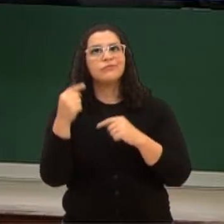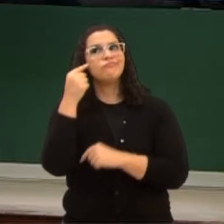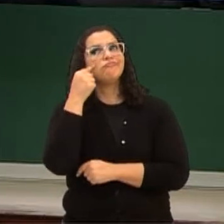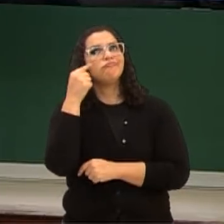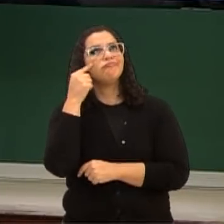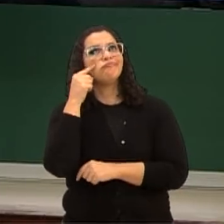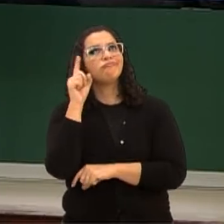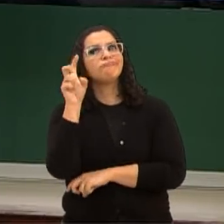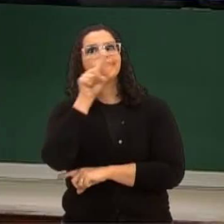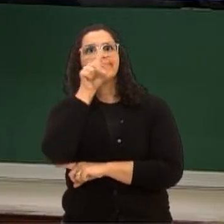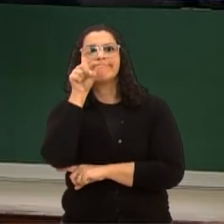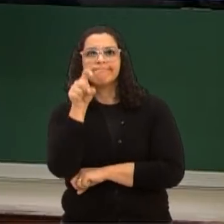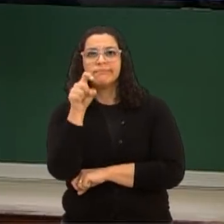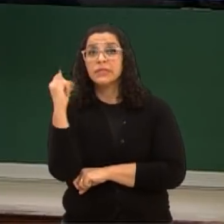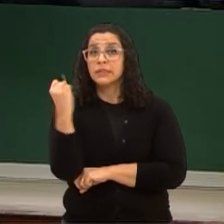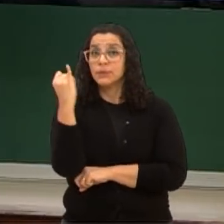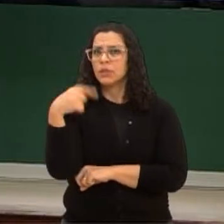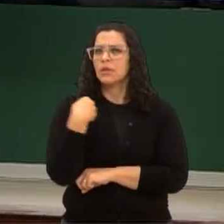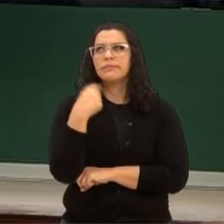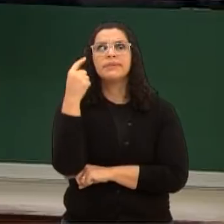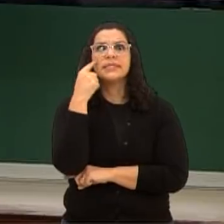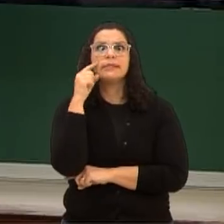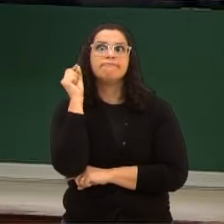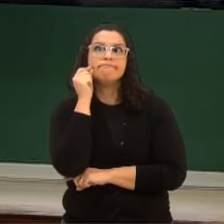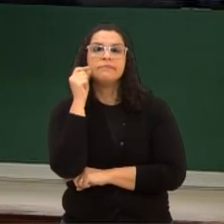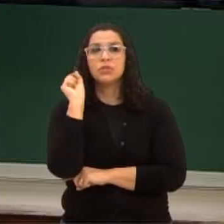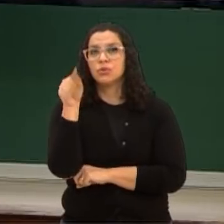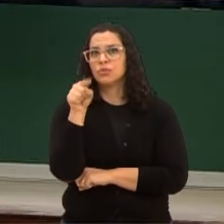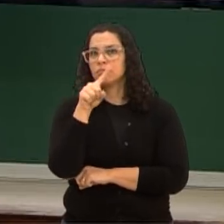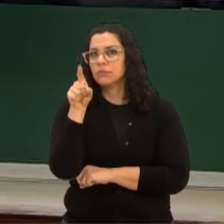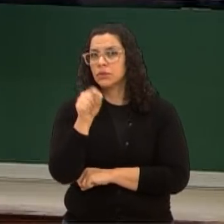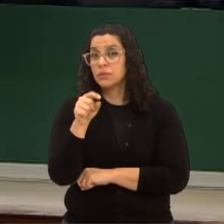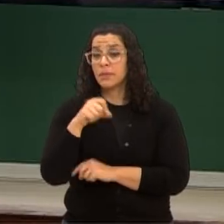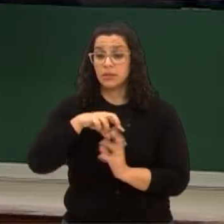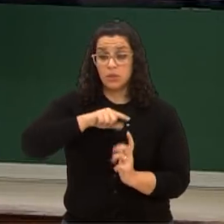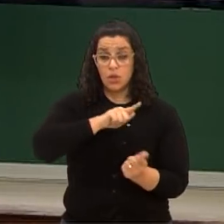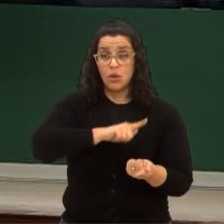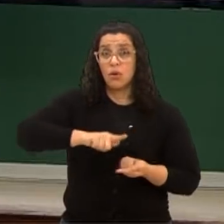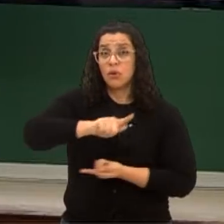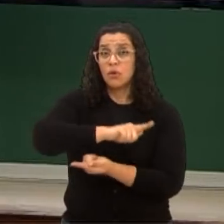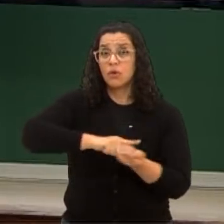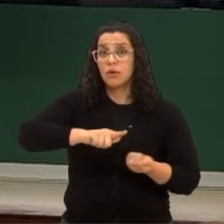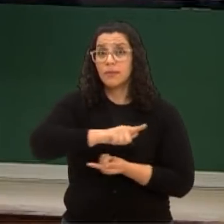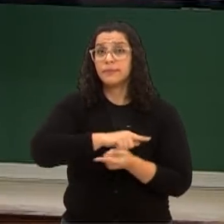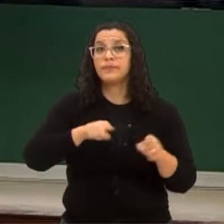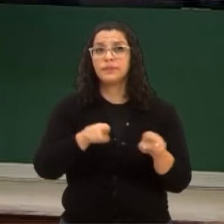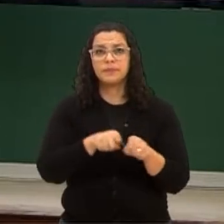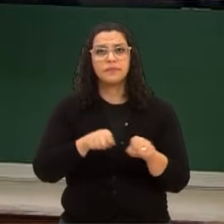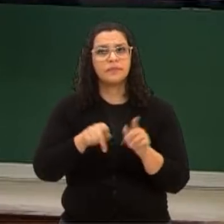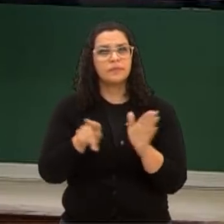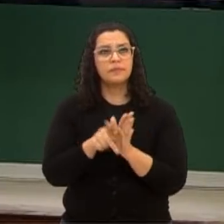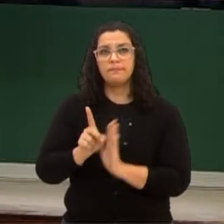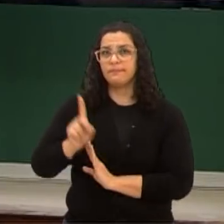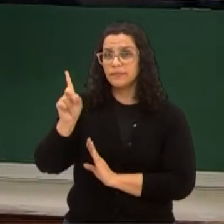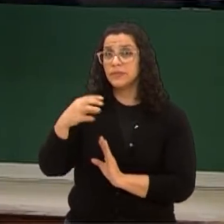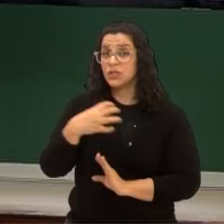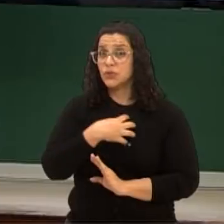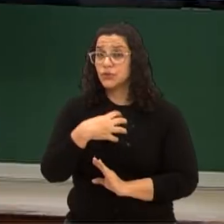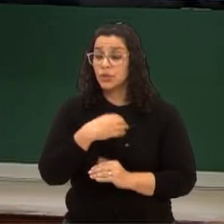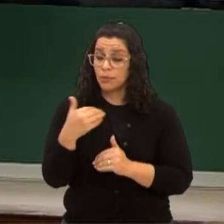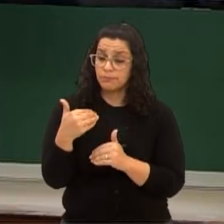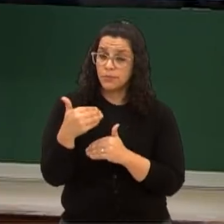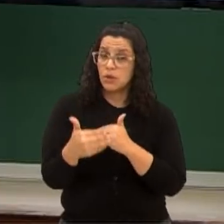e questionamentos importantes de serem feitos. Mas a globalização vai ser este fenômeno ou